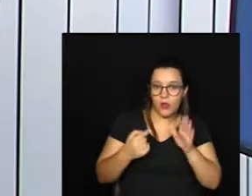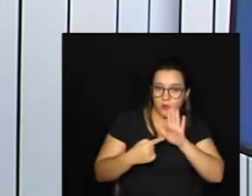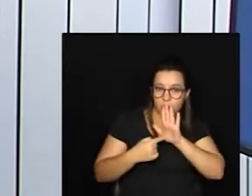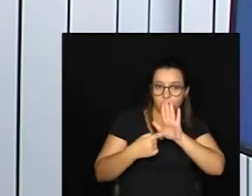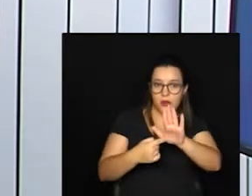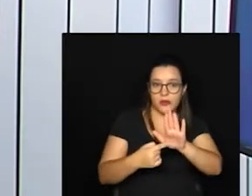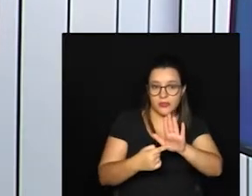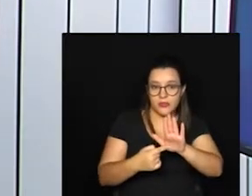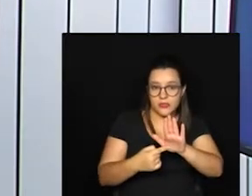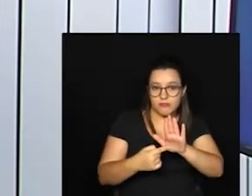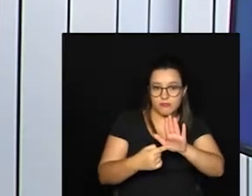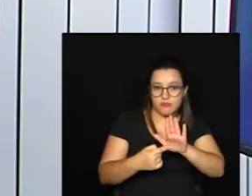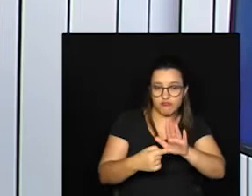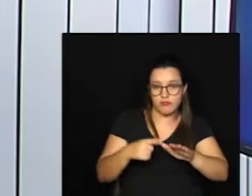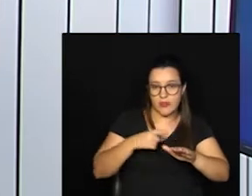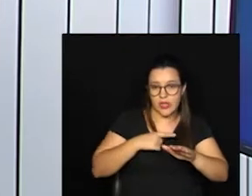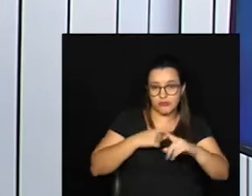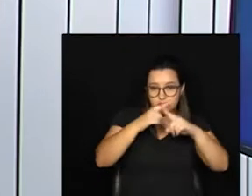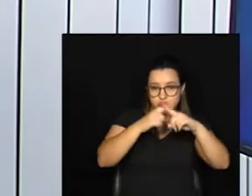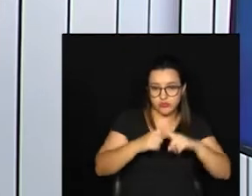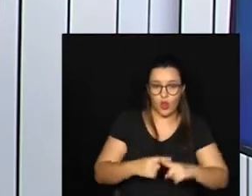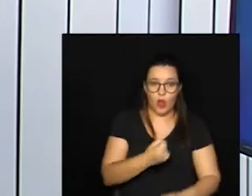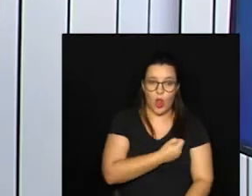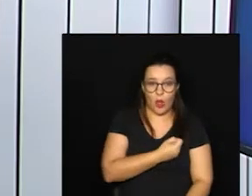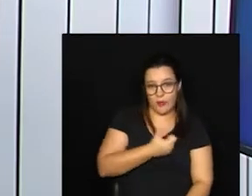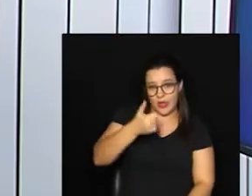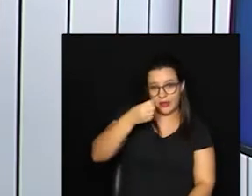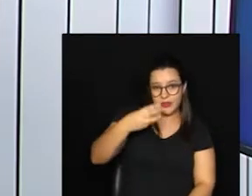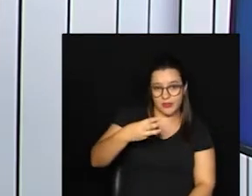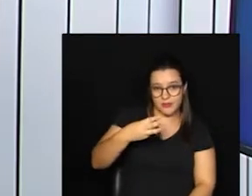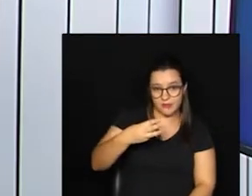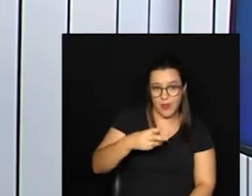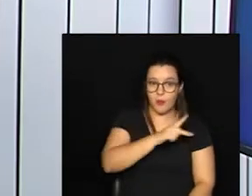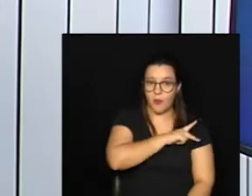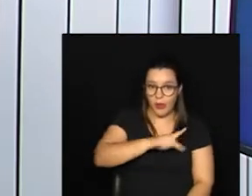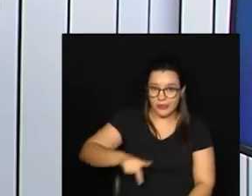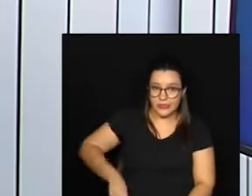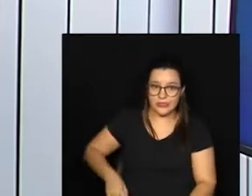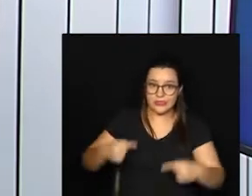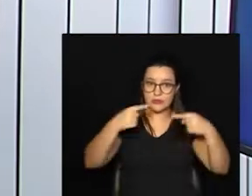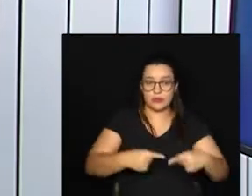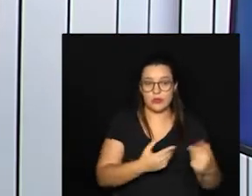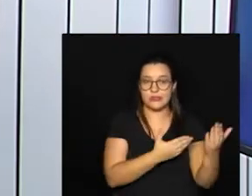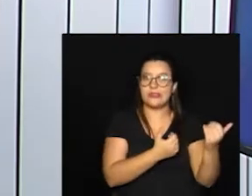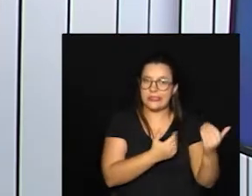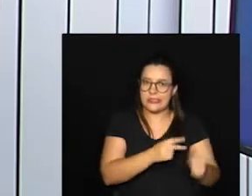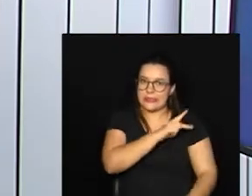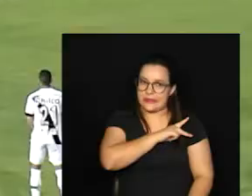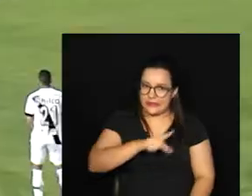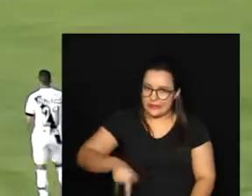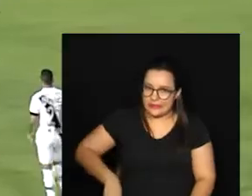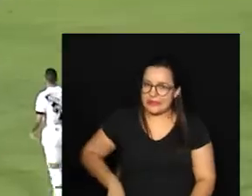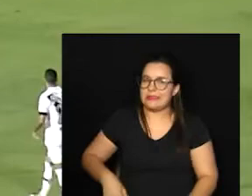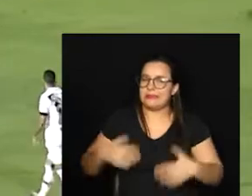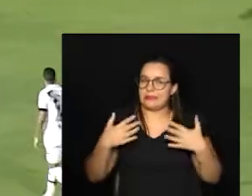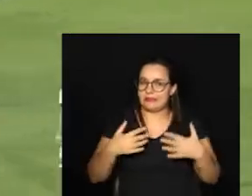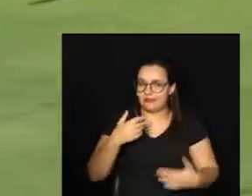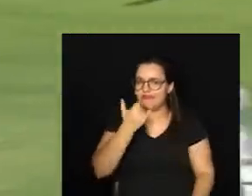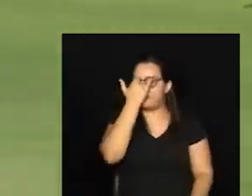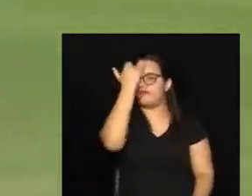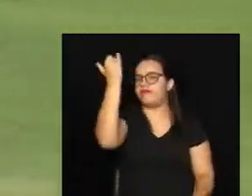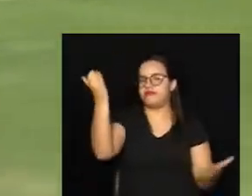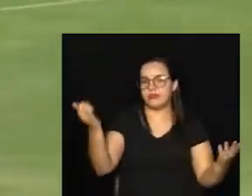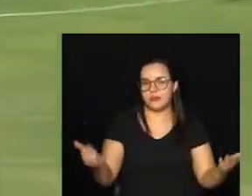redes da 13ª rodada entre Ponte Preta e Juventude, porque a macaca vacilou em casa, hein? Lá no estádio